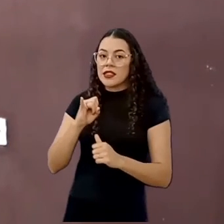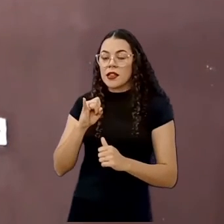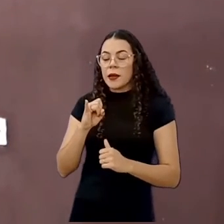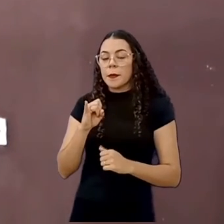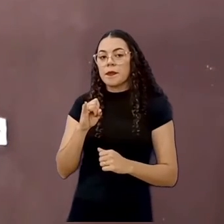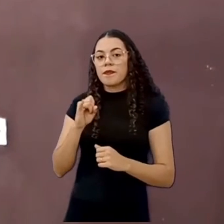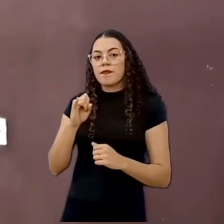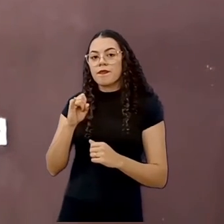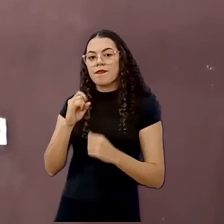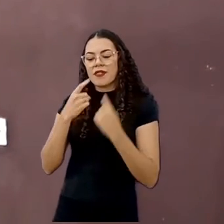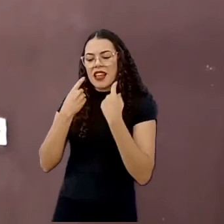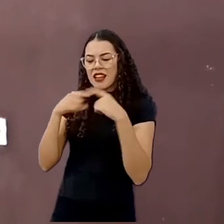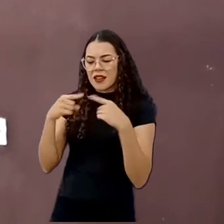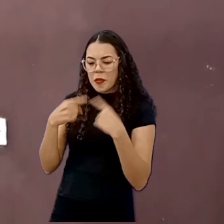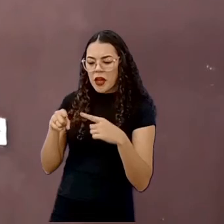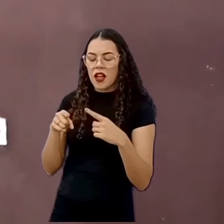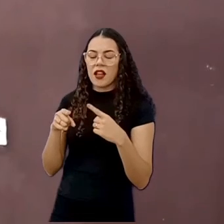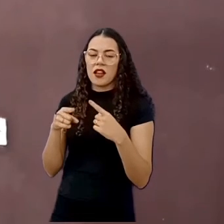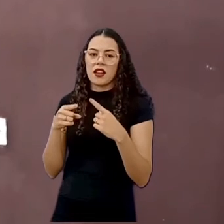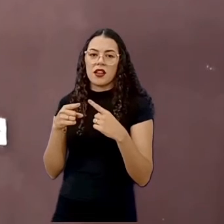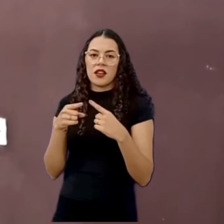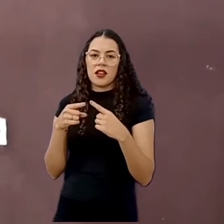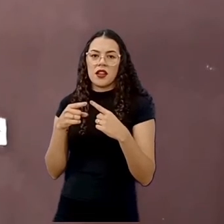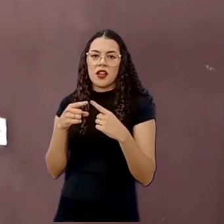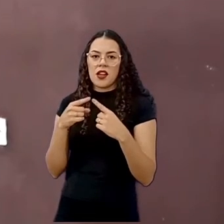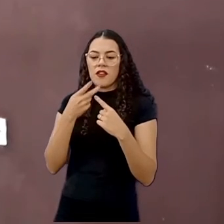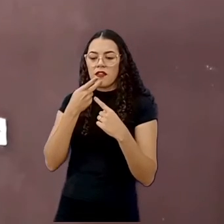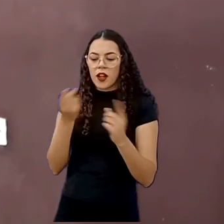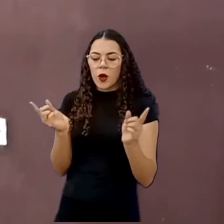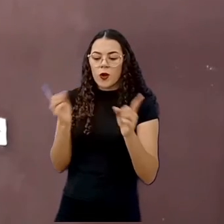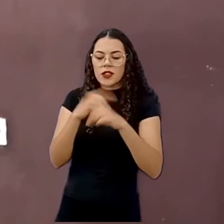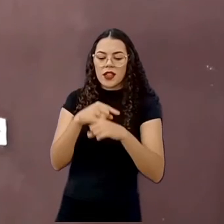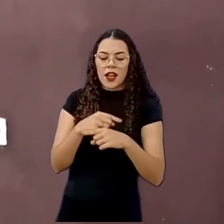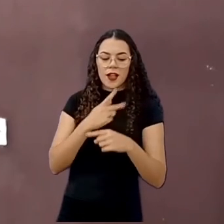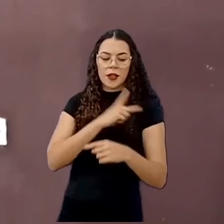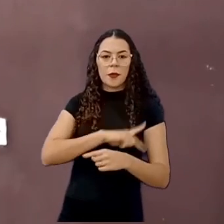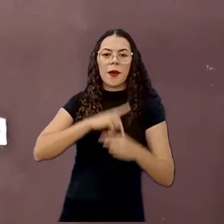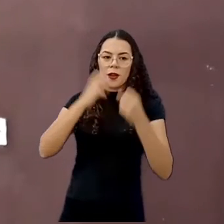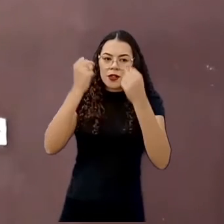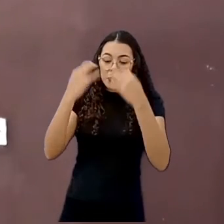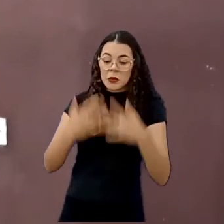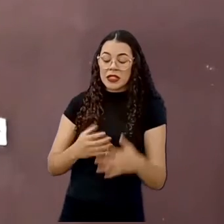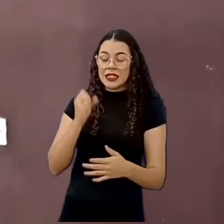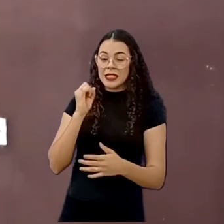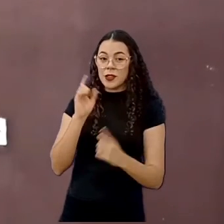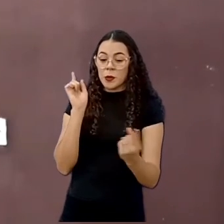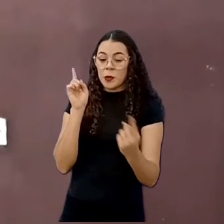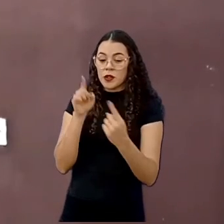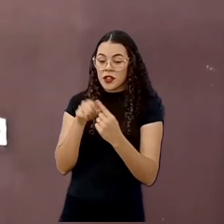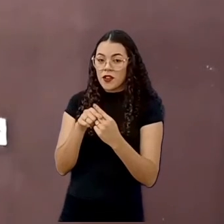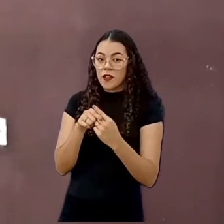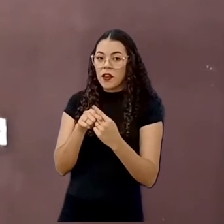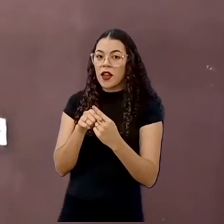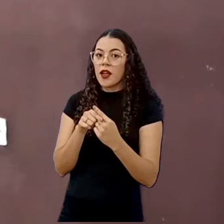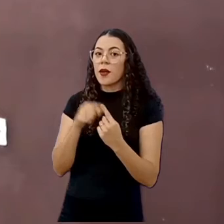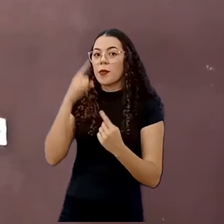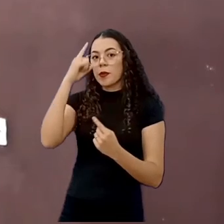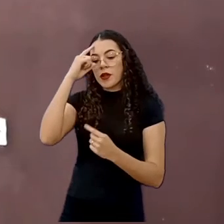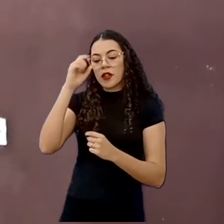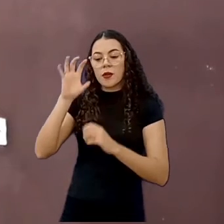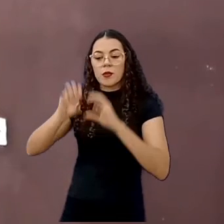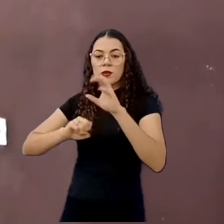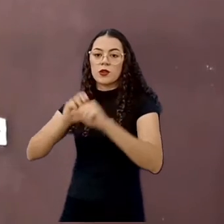tem murmurado, reclamado, feito o contrário do que Paulo está dizendo aqui, se a causa disso não é porque você não tem buscado a